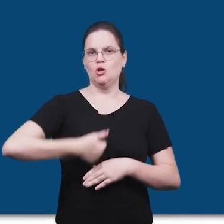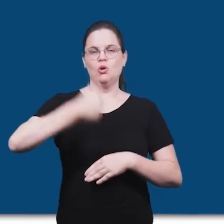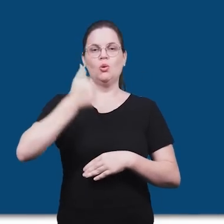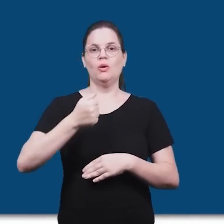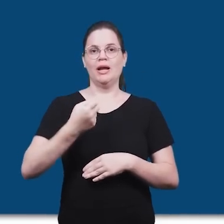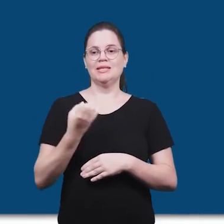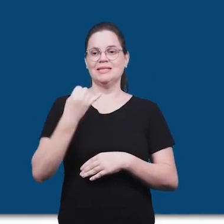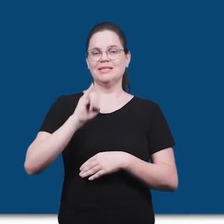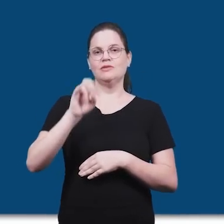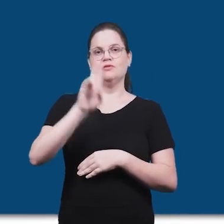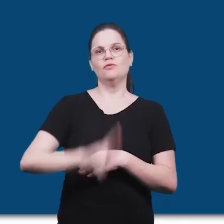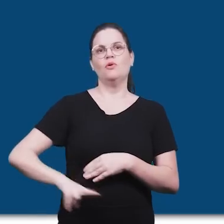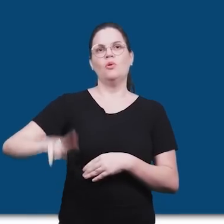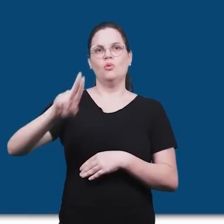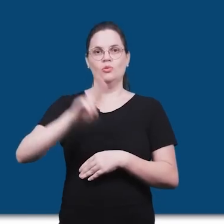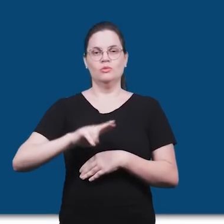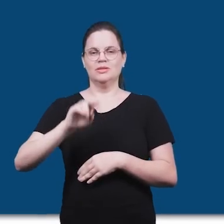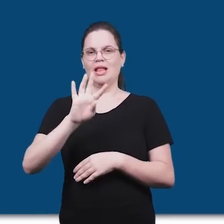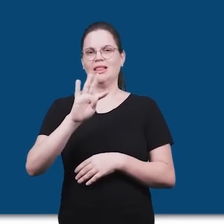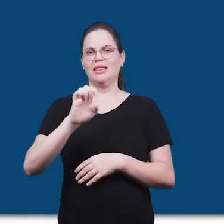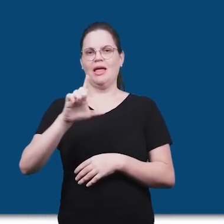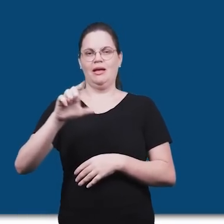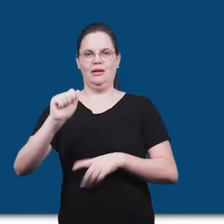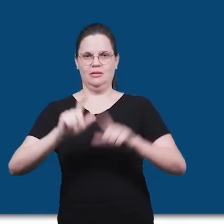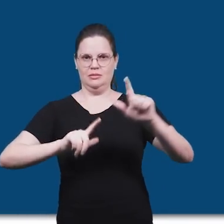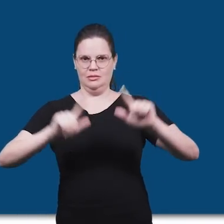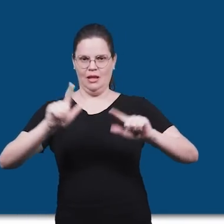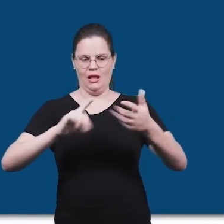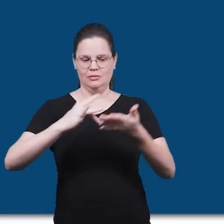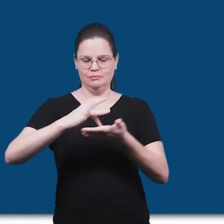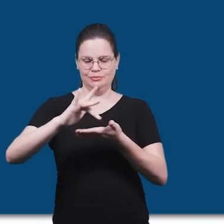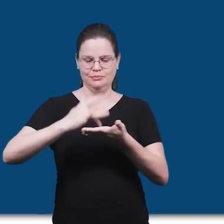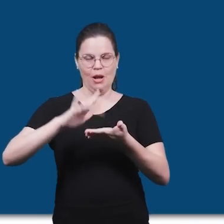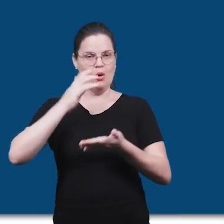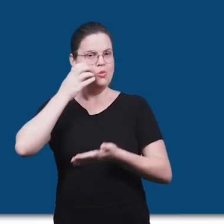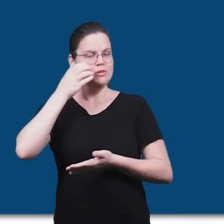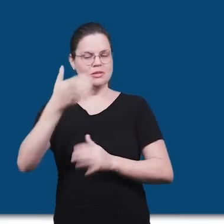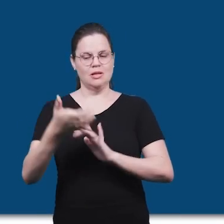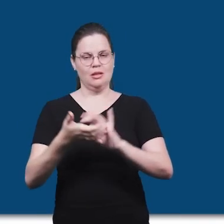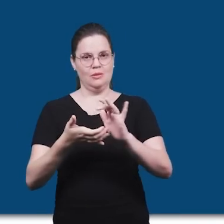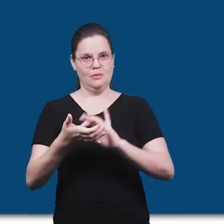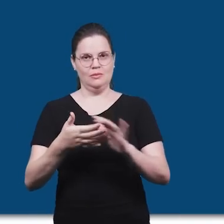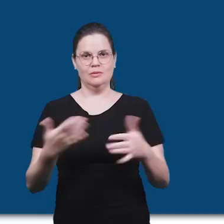no uso das telas. Então, olha só.